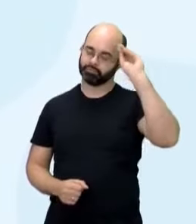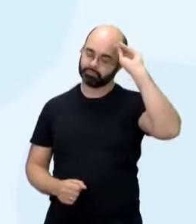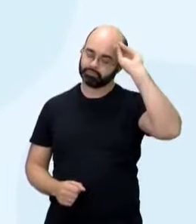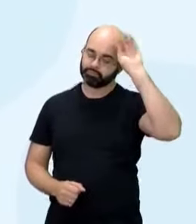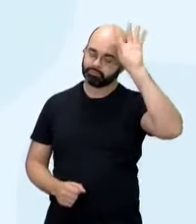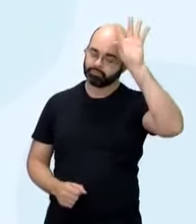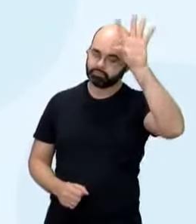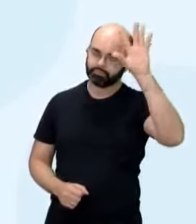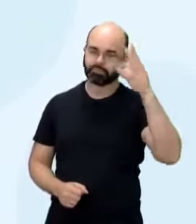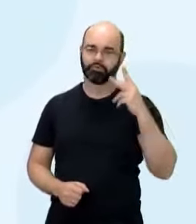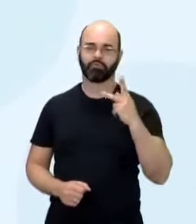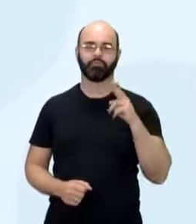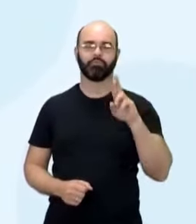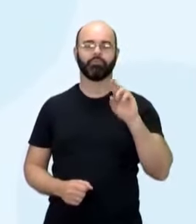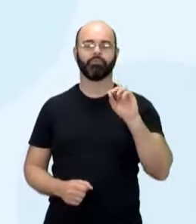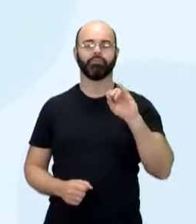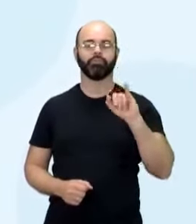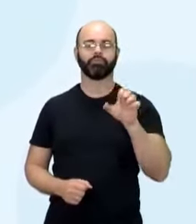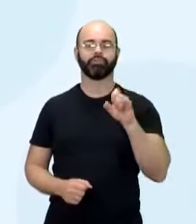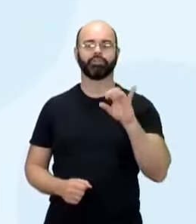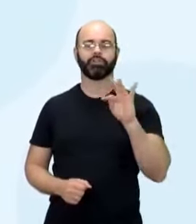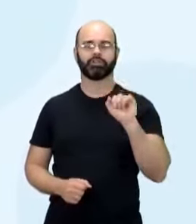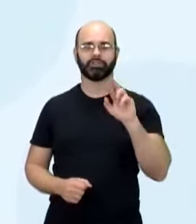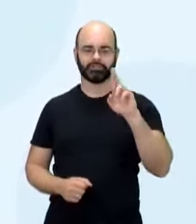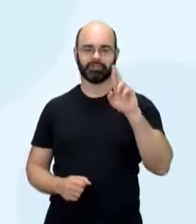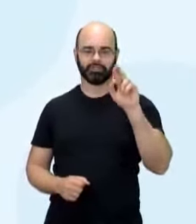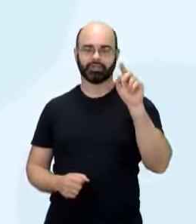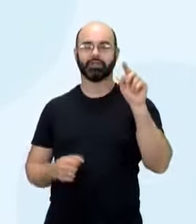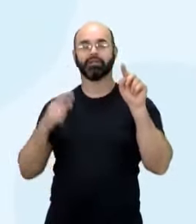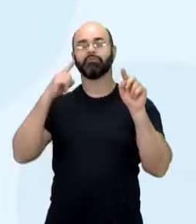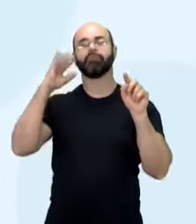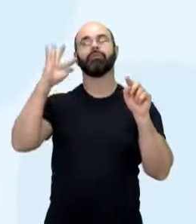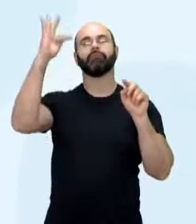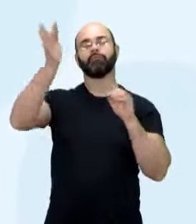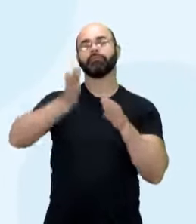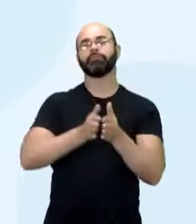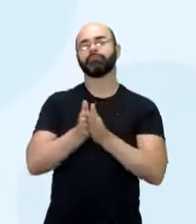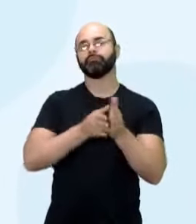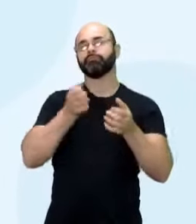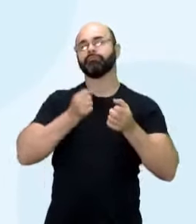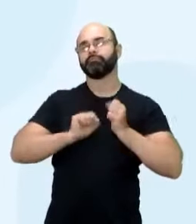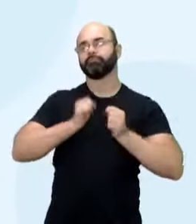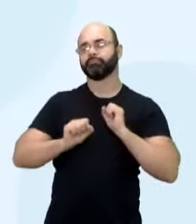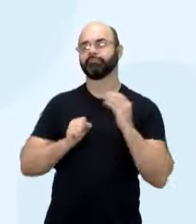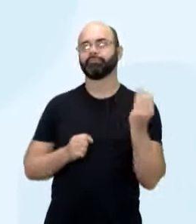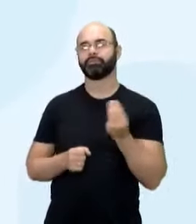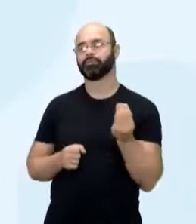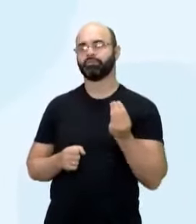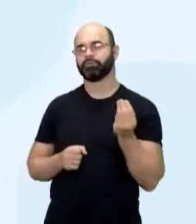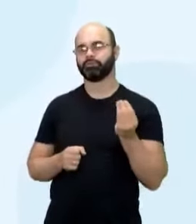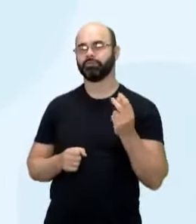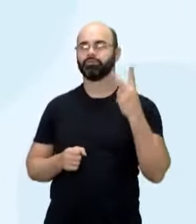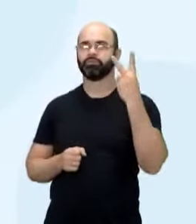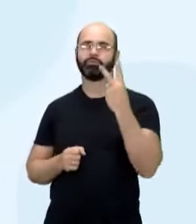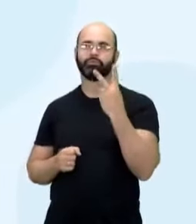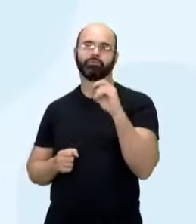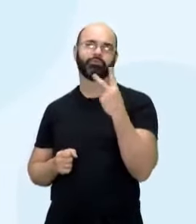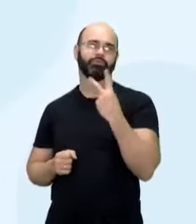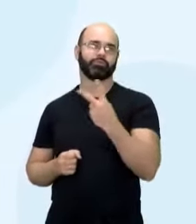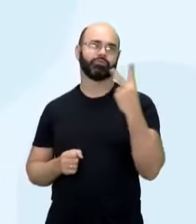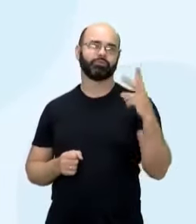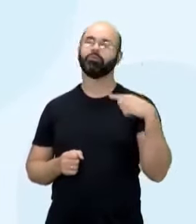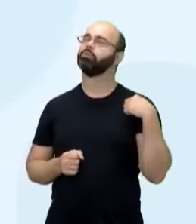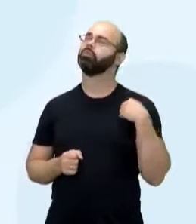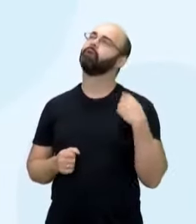projetar é exatamente olhar para as expectativas. Quais são as expectativas para 2022